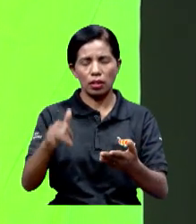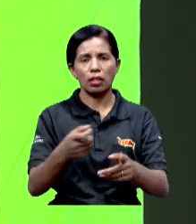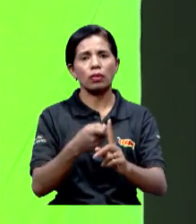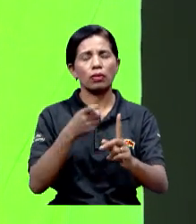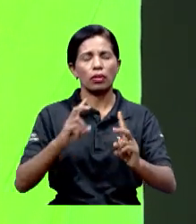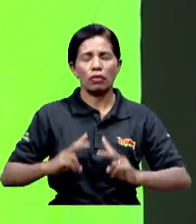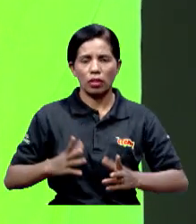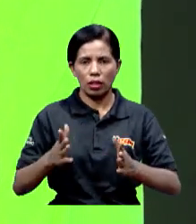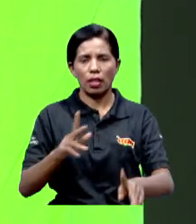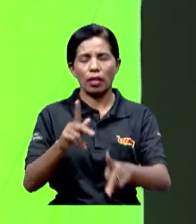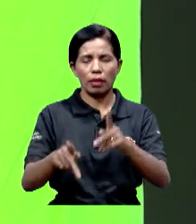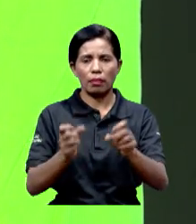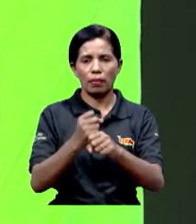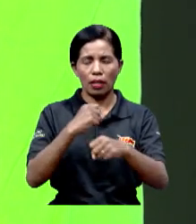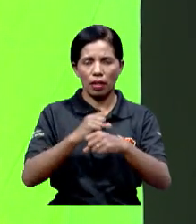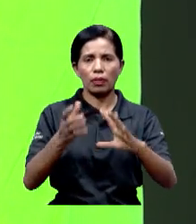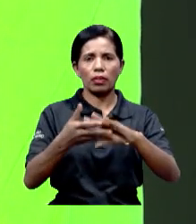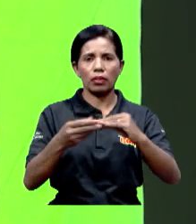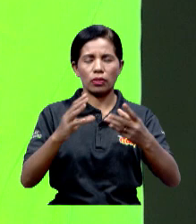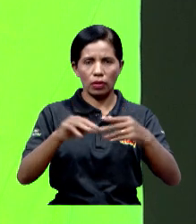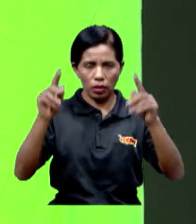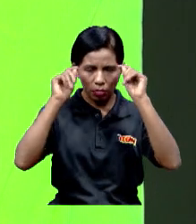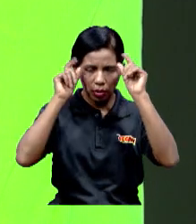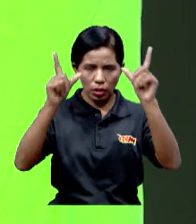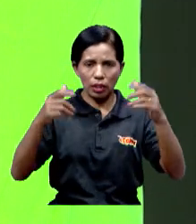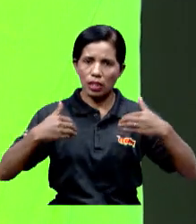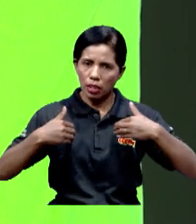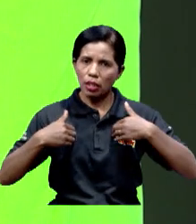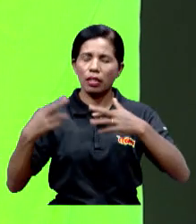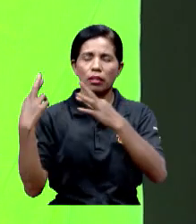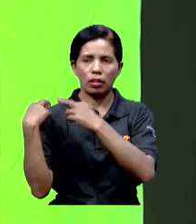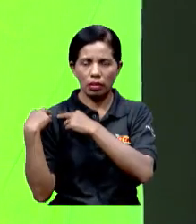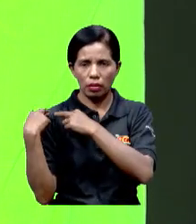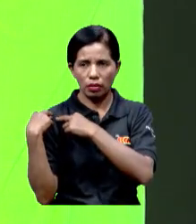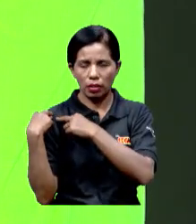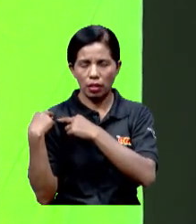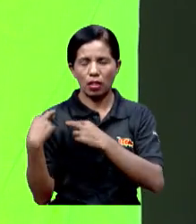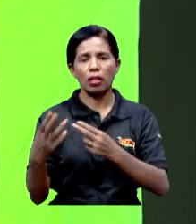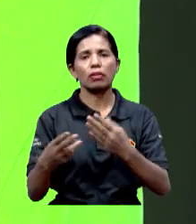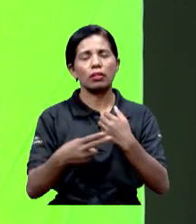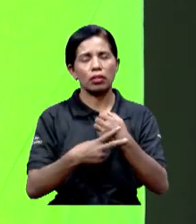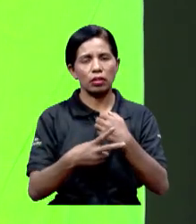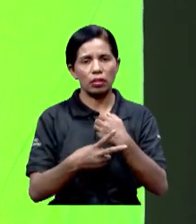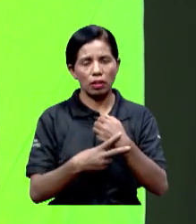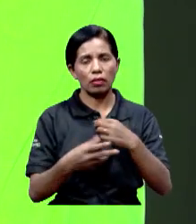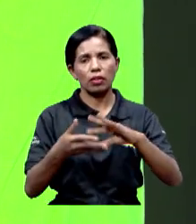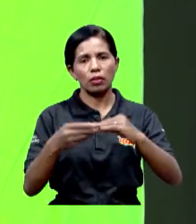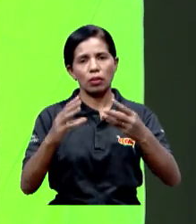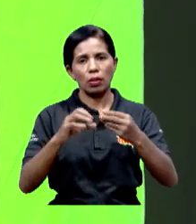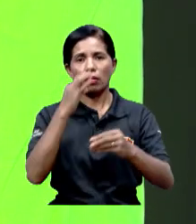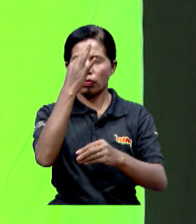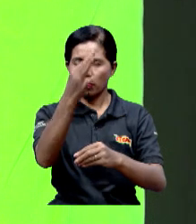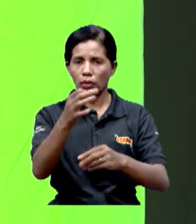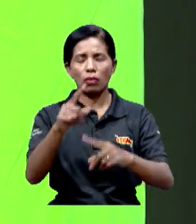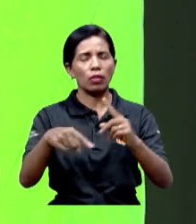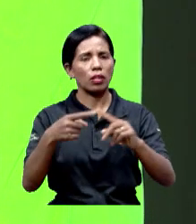nebe halu historia Timor Lestinian, mos tenki asumi responsabilidade atu rai historia ba futuro. Bain hira